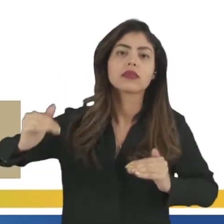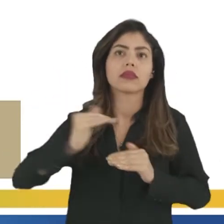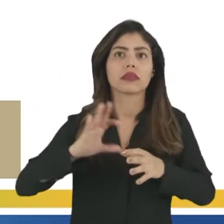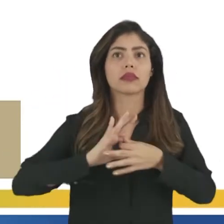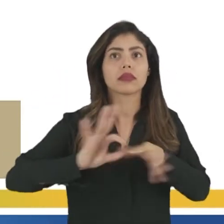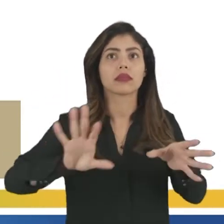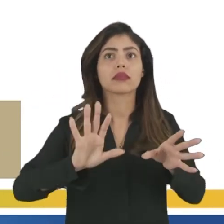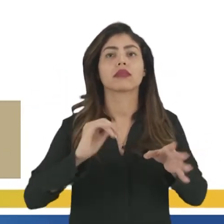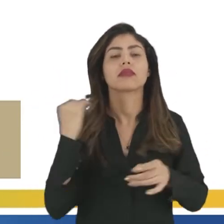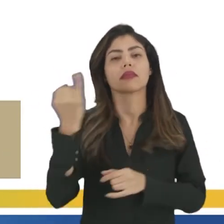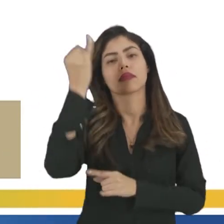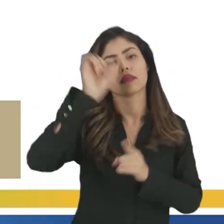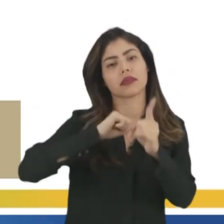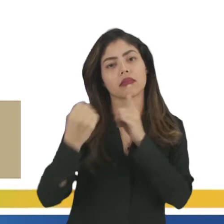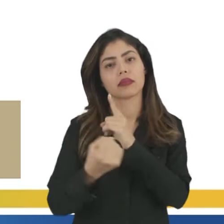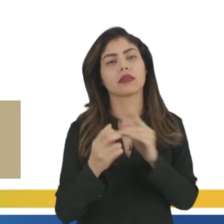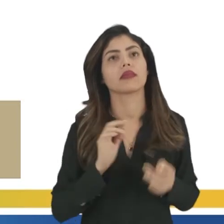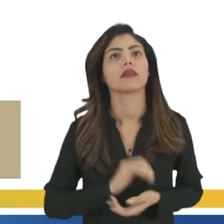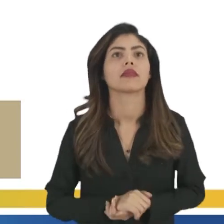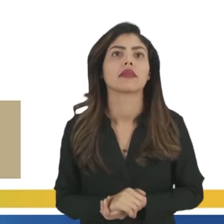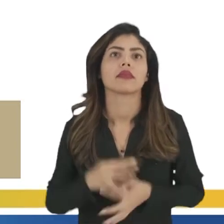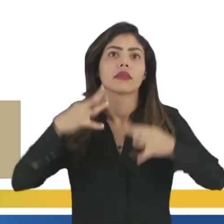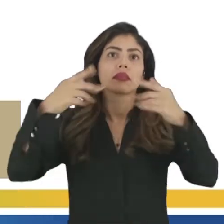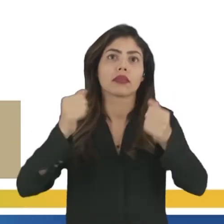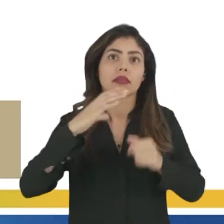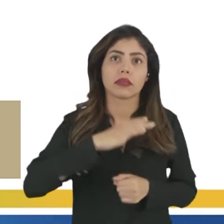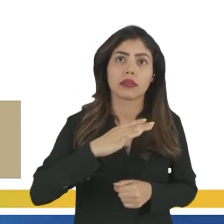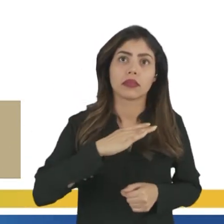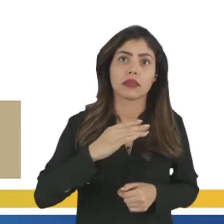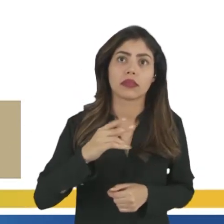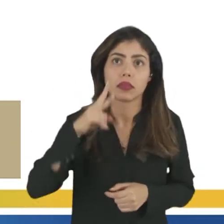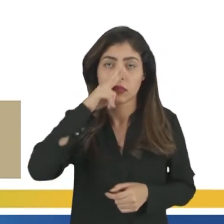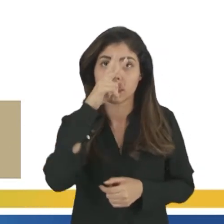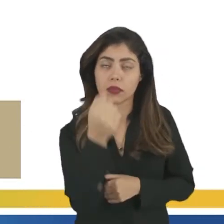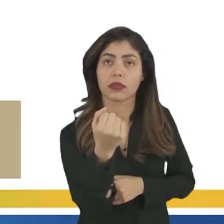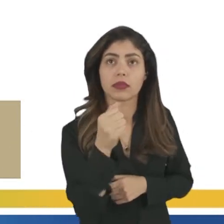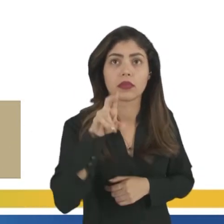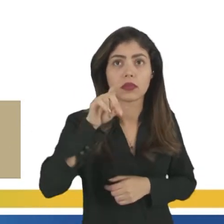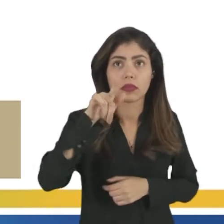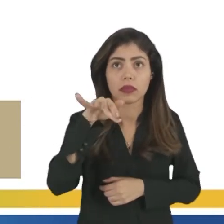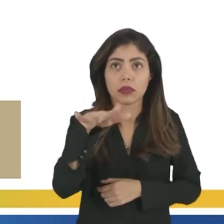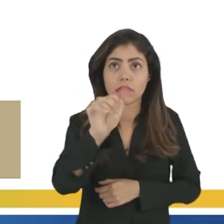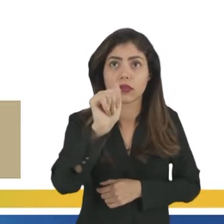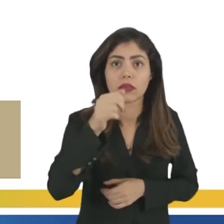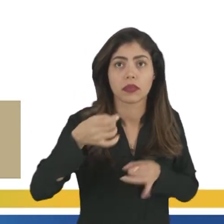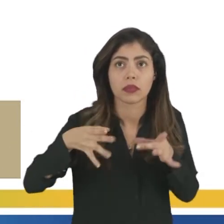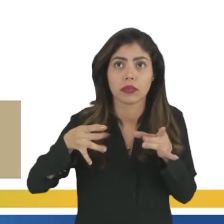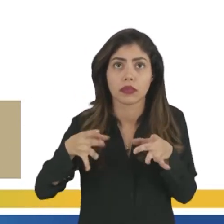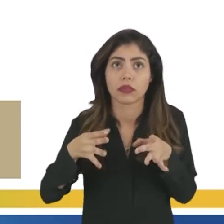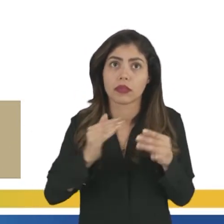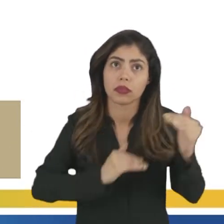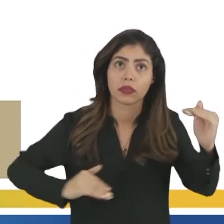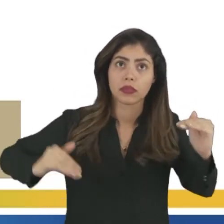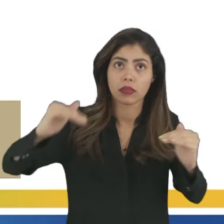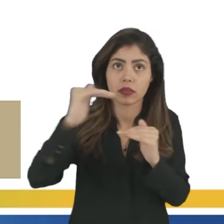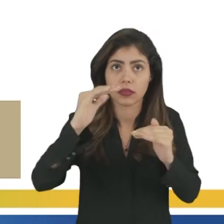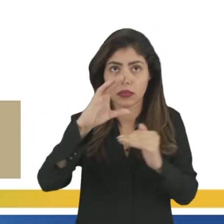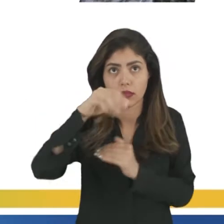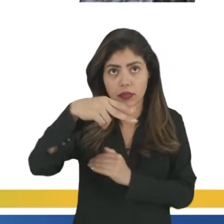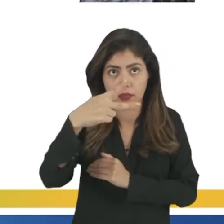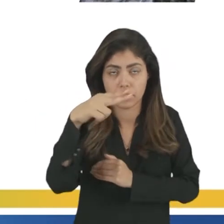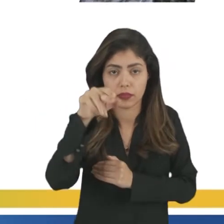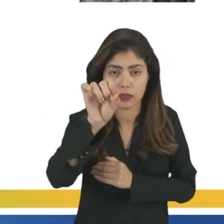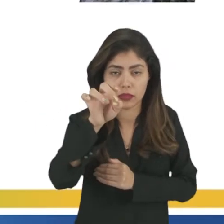tendo liberdade e importância social. Em todas as cidades predominava o poder de uma oligarquia mercantil sobre a massa de